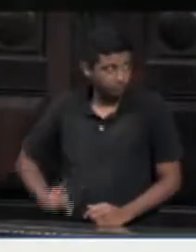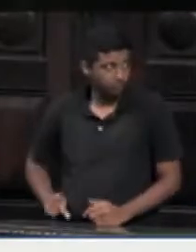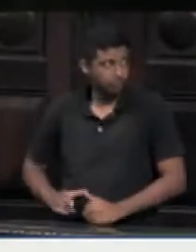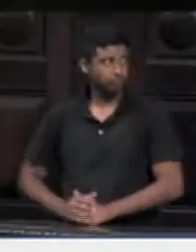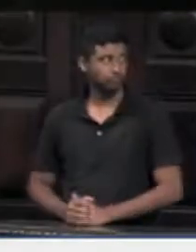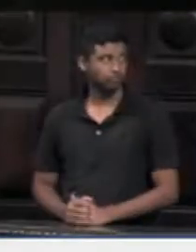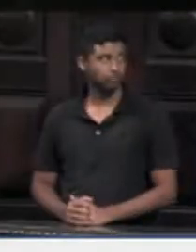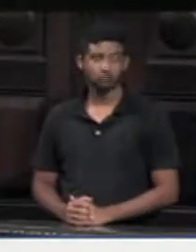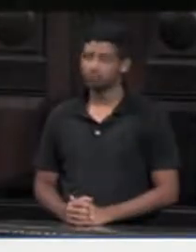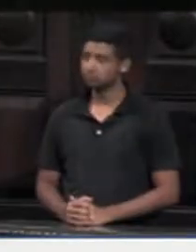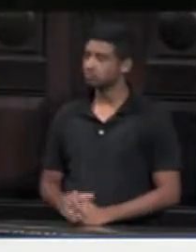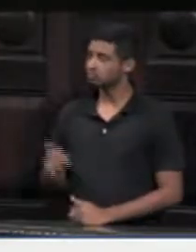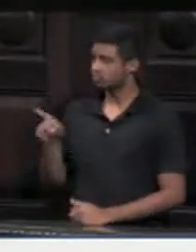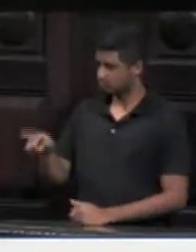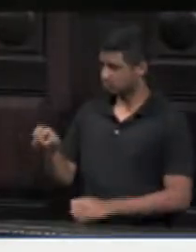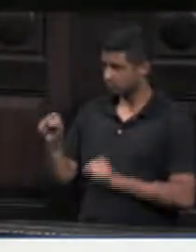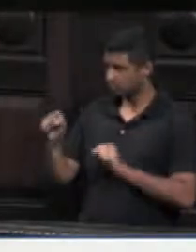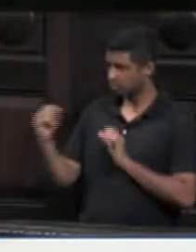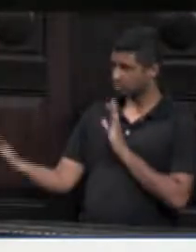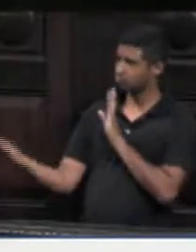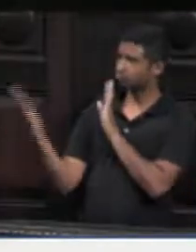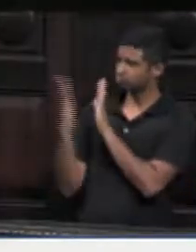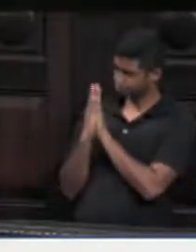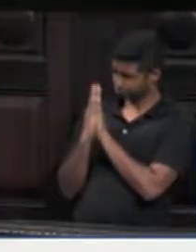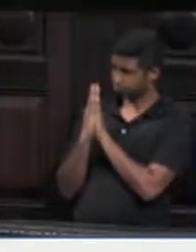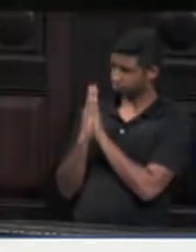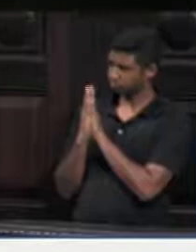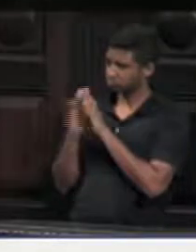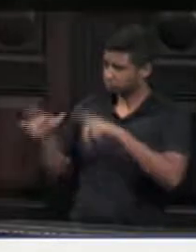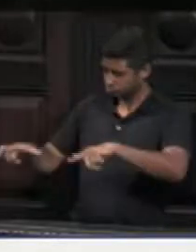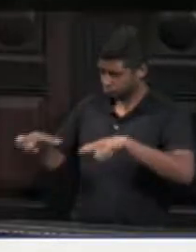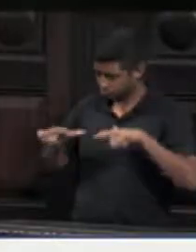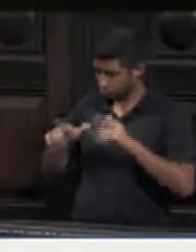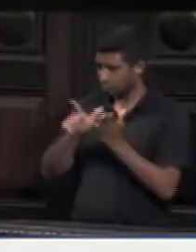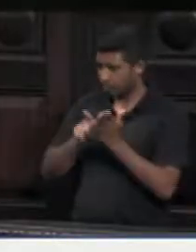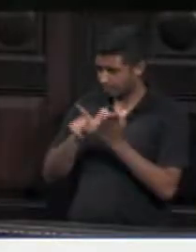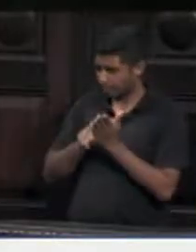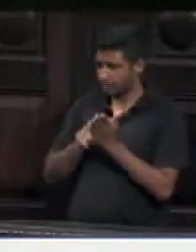Vossa Excelência faz chegar em minhas mãos, por gentileza, o substitutivo. E